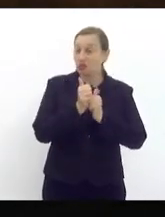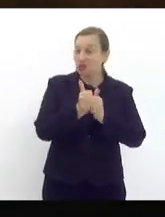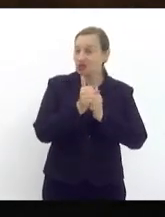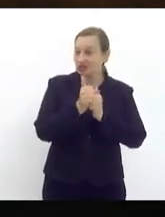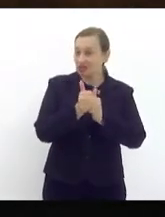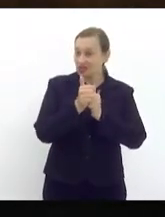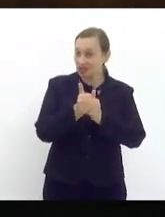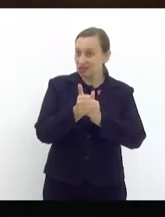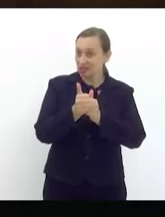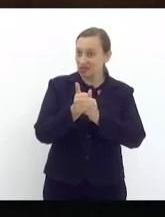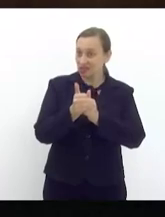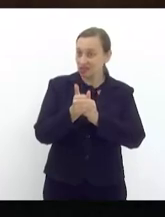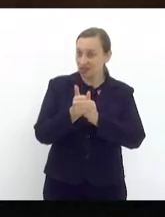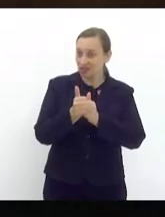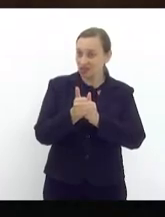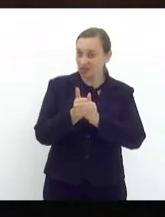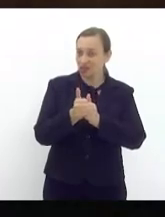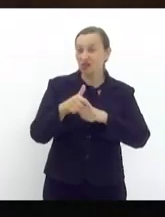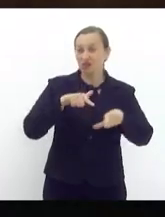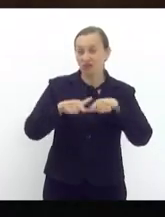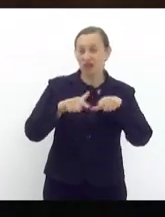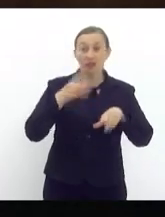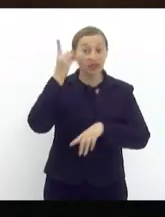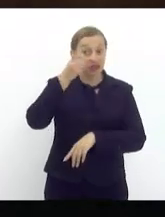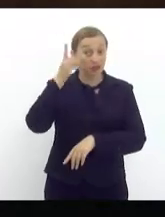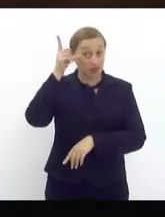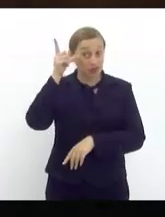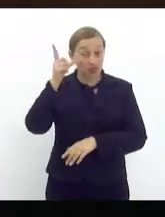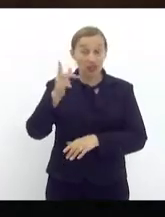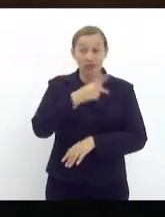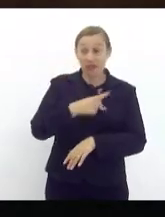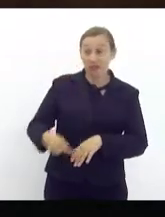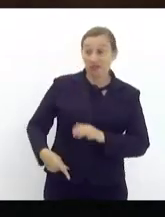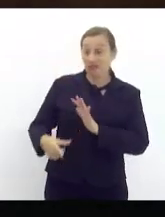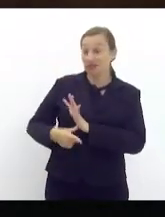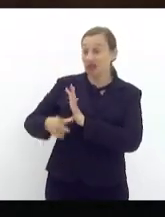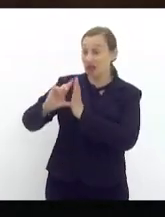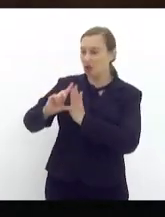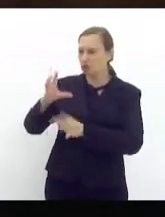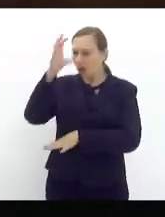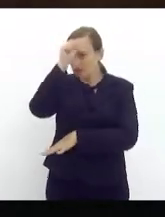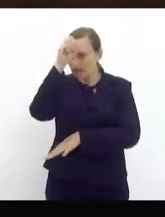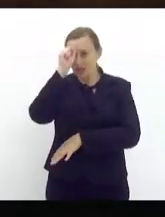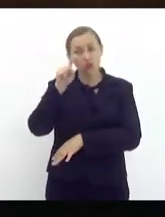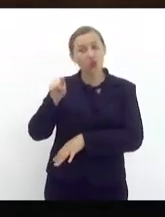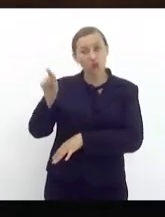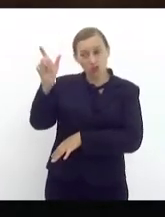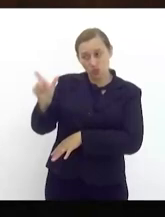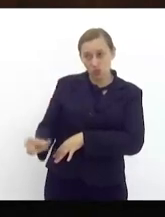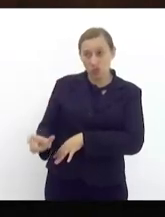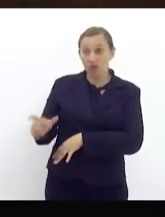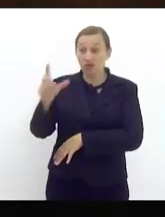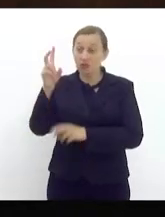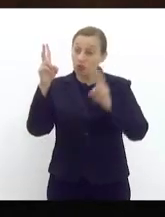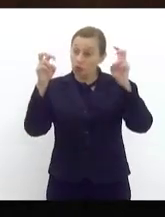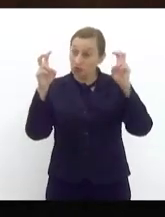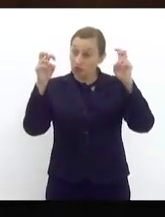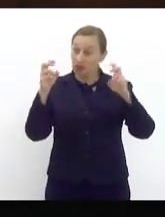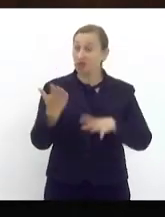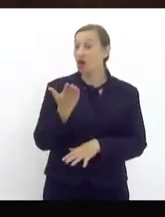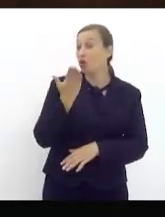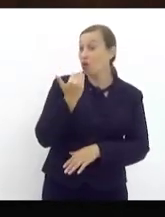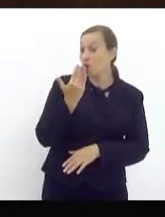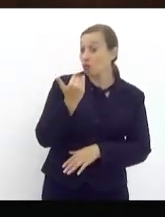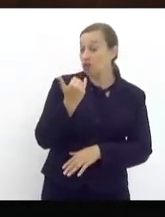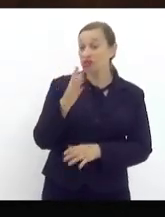um legado da deputada Lucinha, que era presidente anterior, então estou aprendendo muito com ela, com o tema da